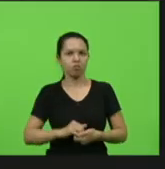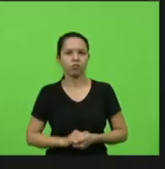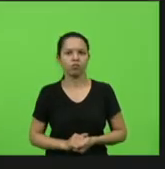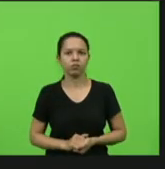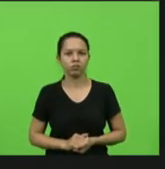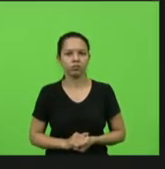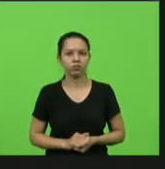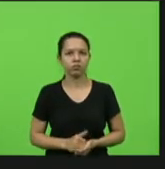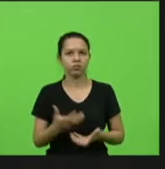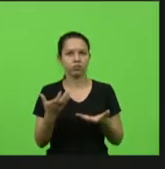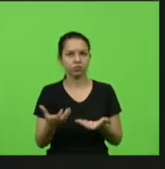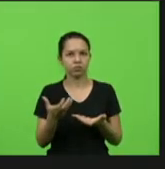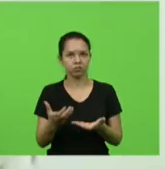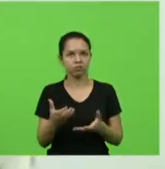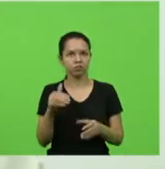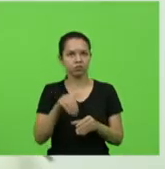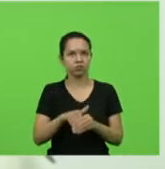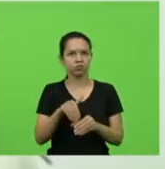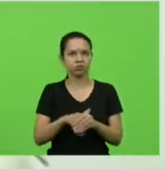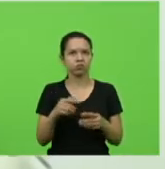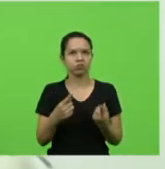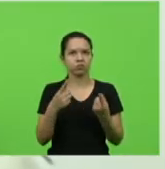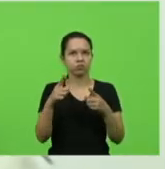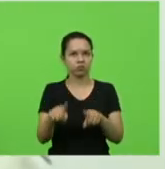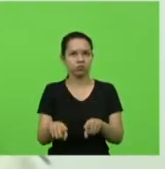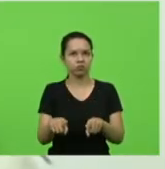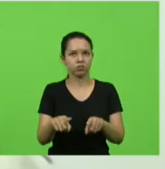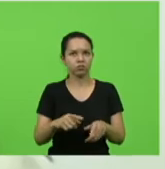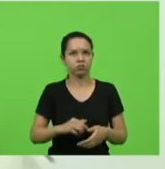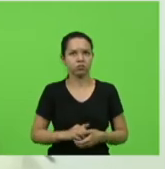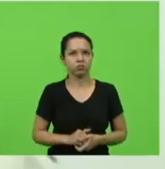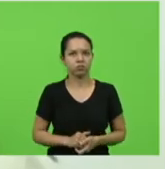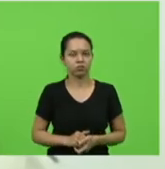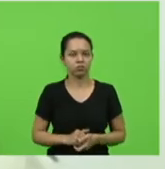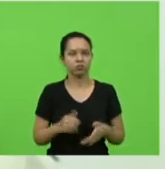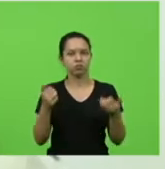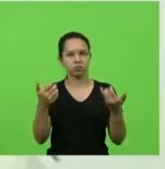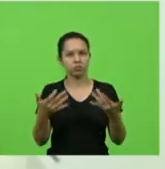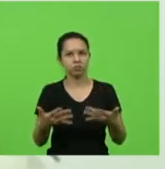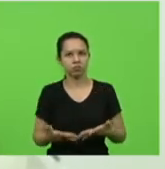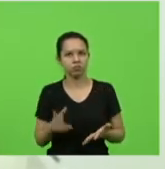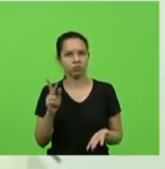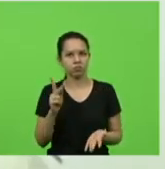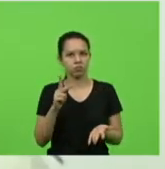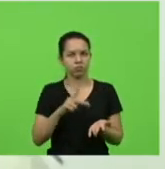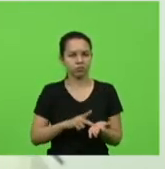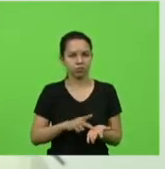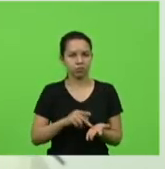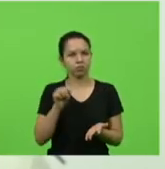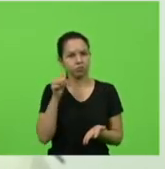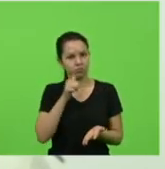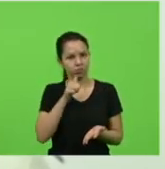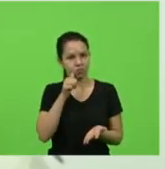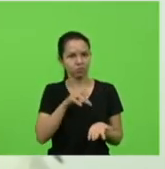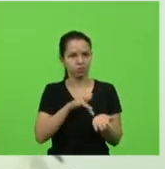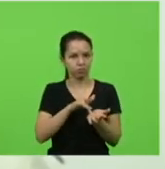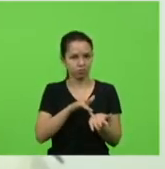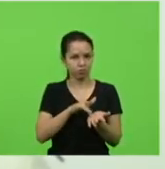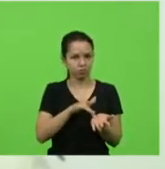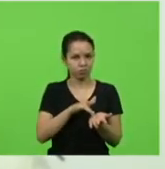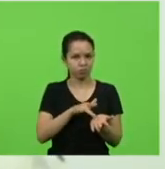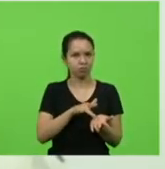Quero só votar contra e quero justificar. De fato, ela forjou o ataque, essa